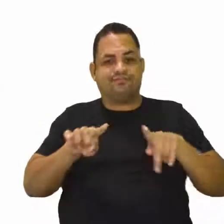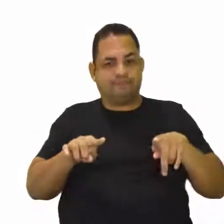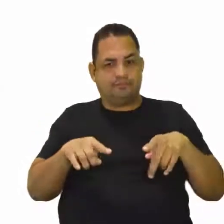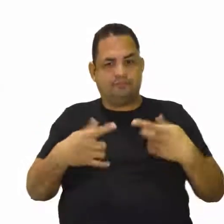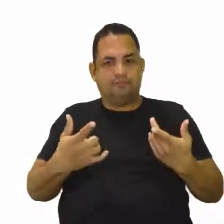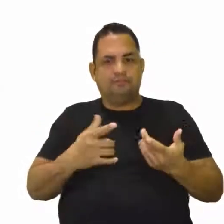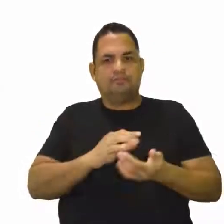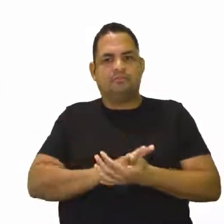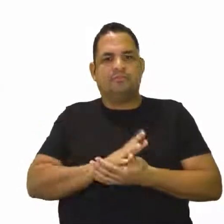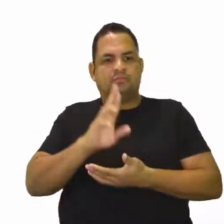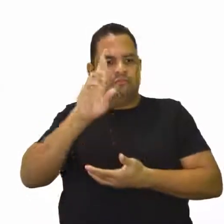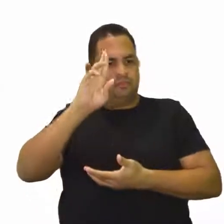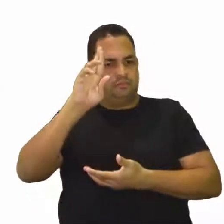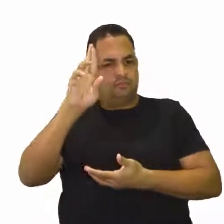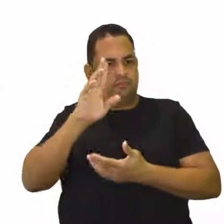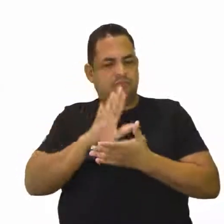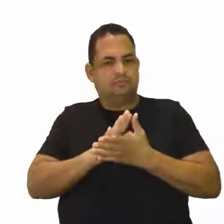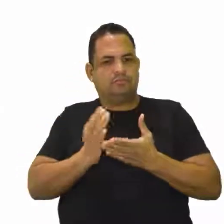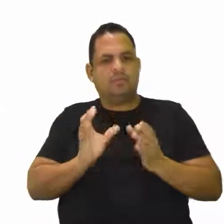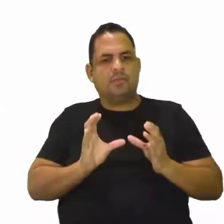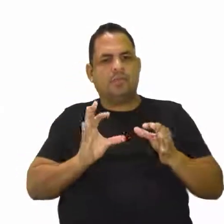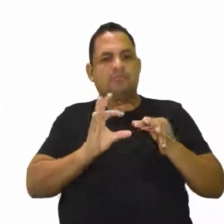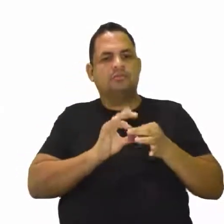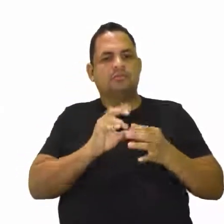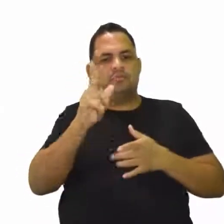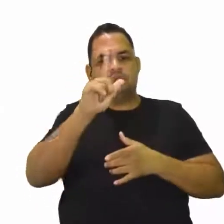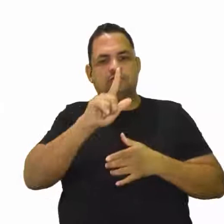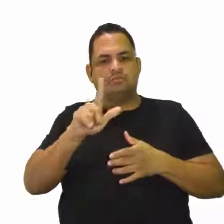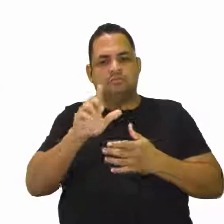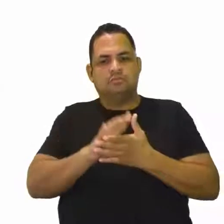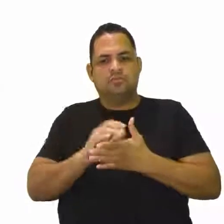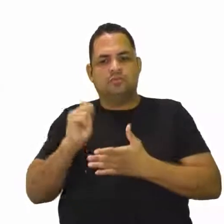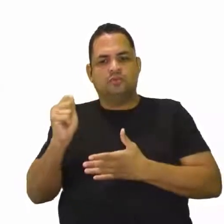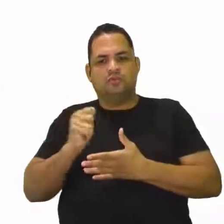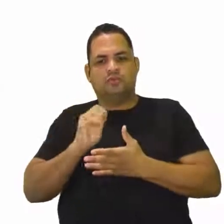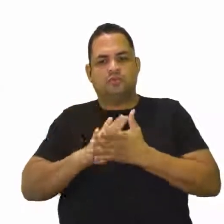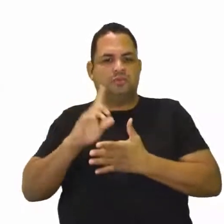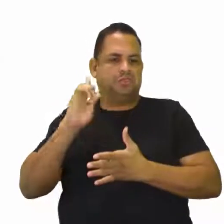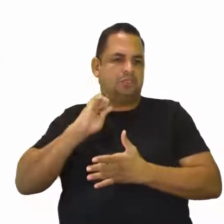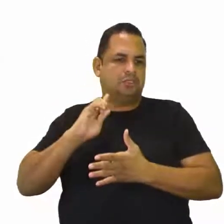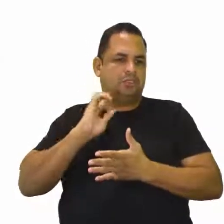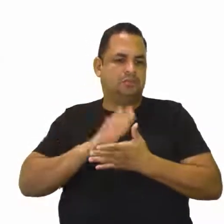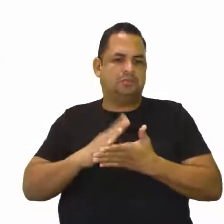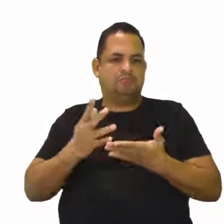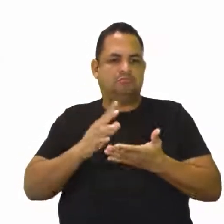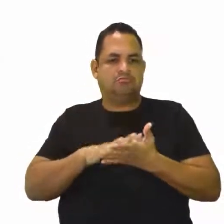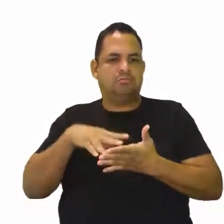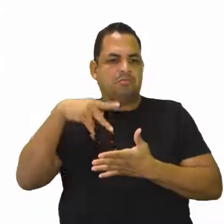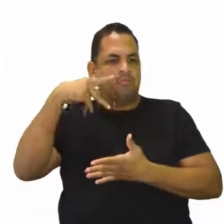Mas esse líder da Aliança Liberal, os gaúchos, os